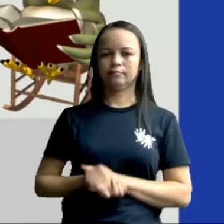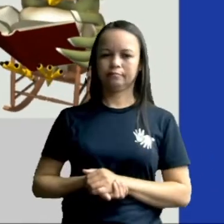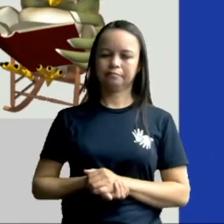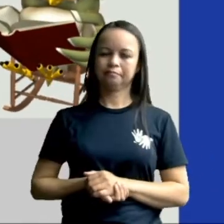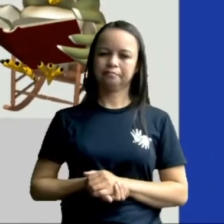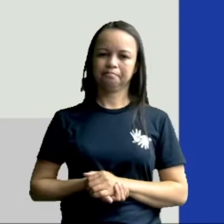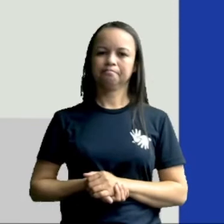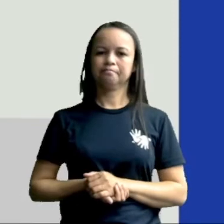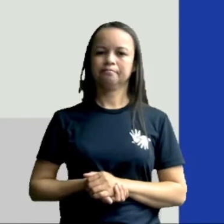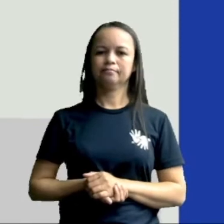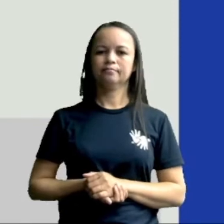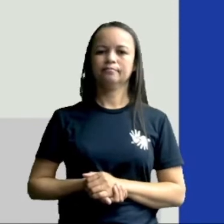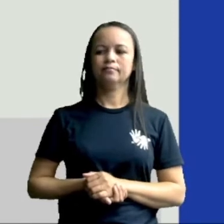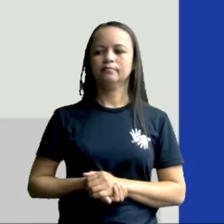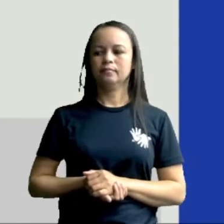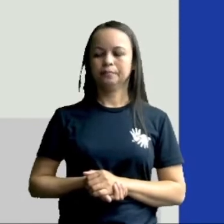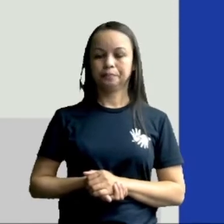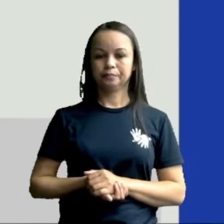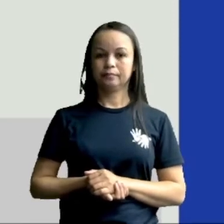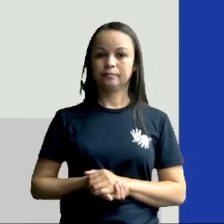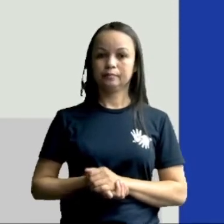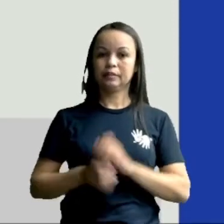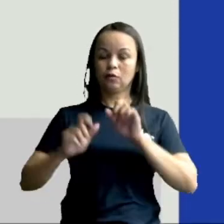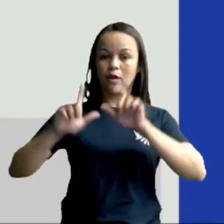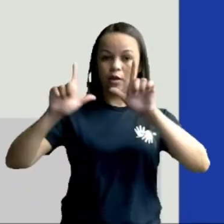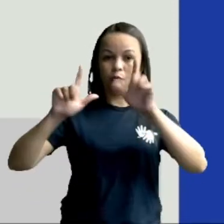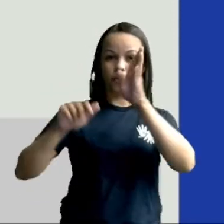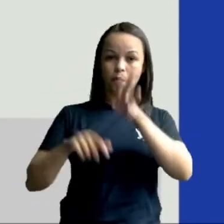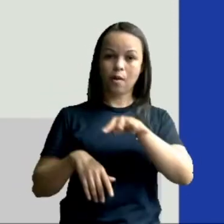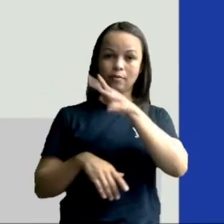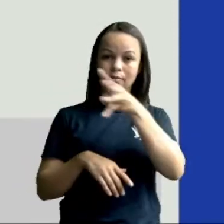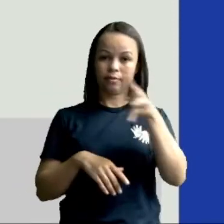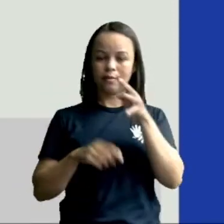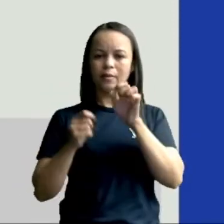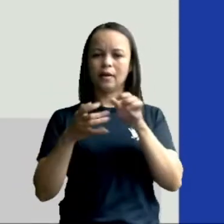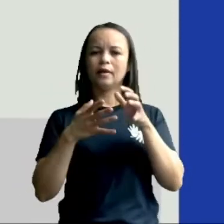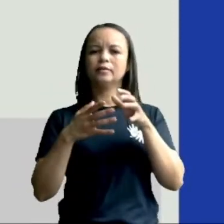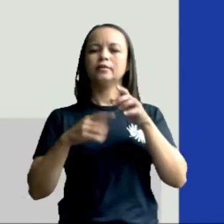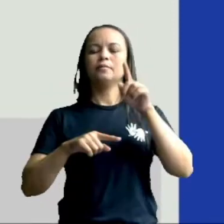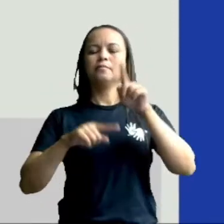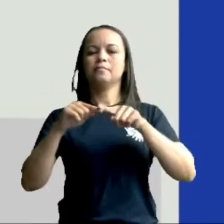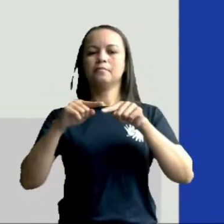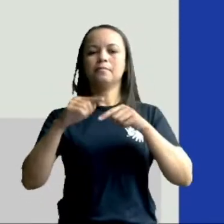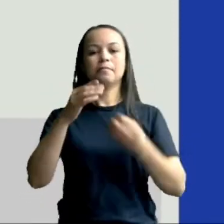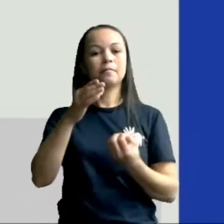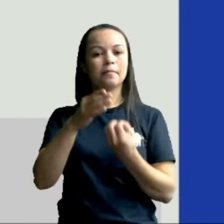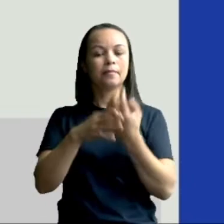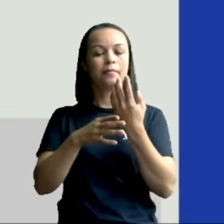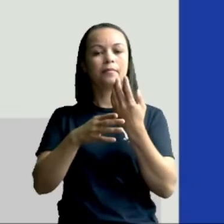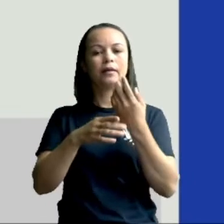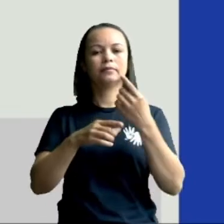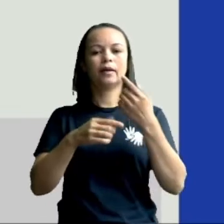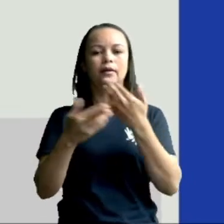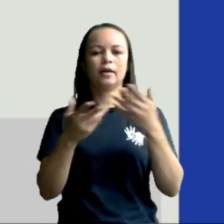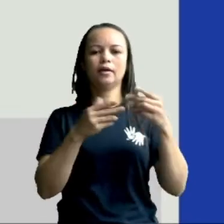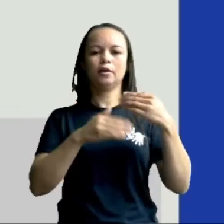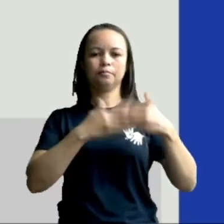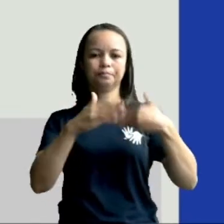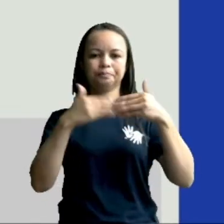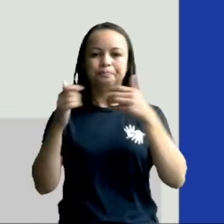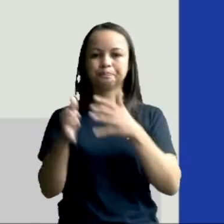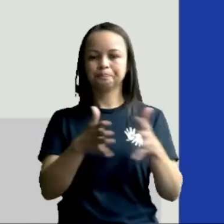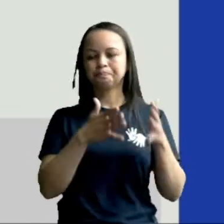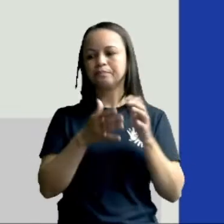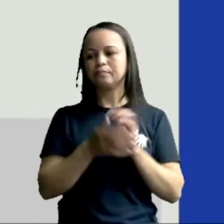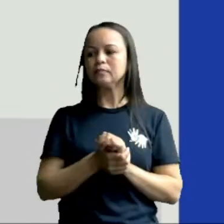Ótimo, vamos lá. Olha aí uma tabelinha de matéria e produto. A madeira, régua